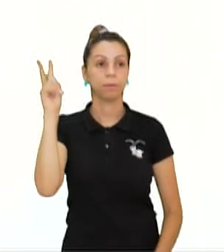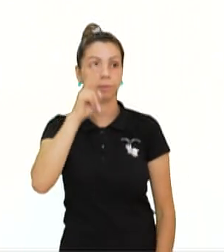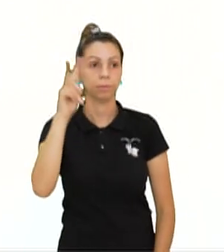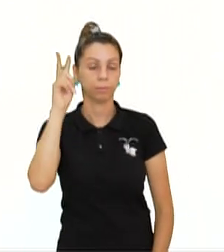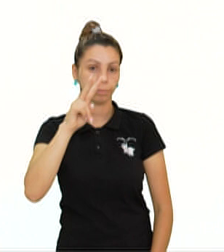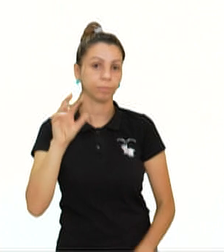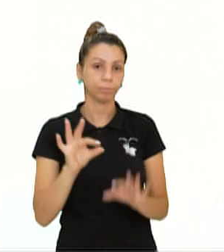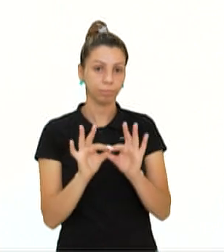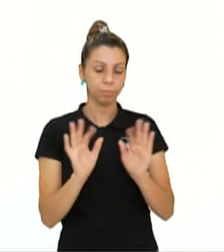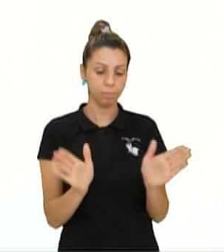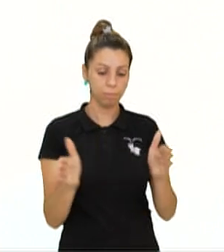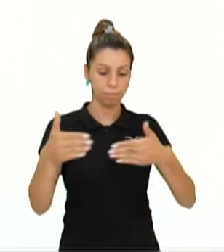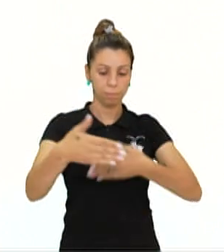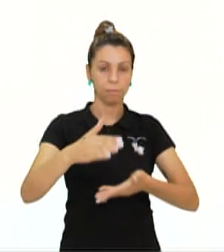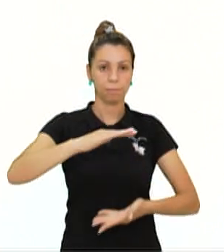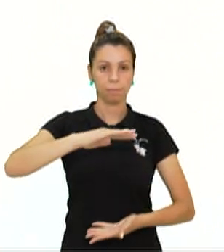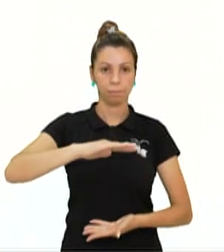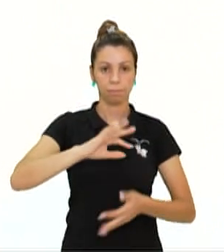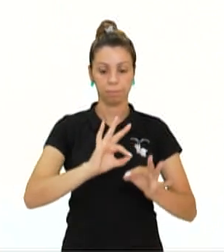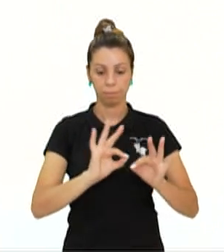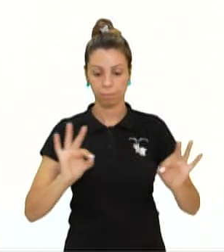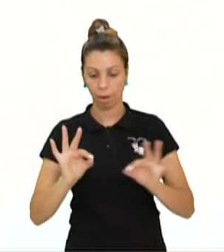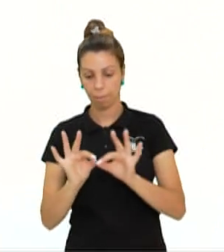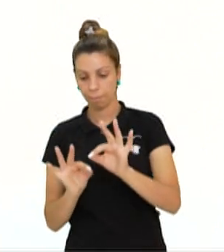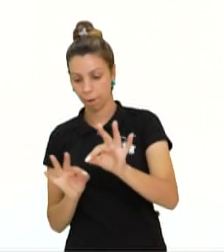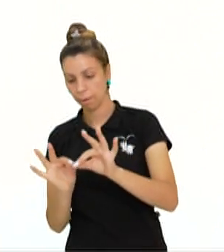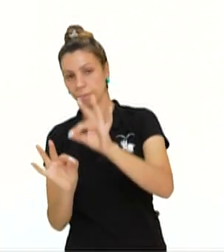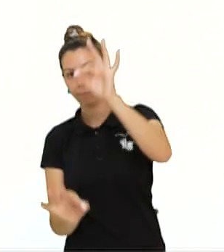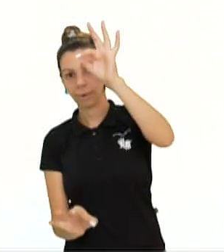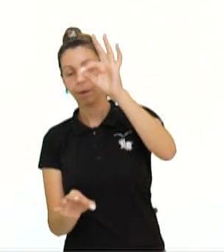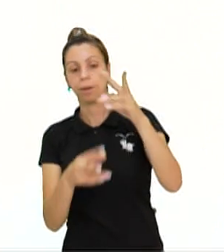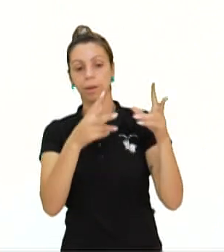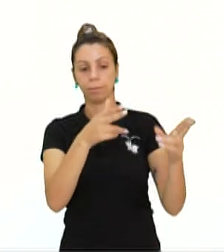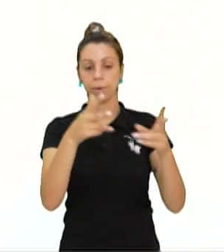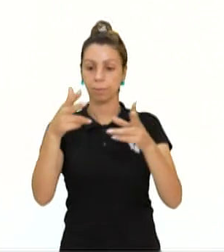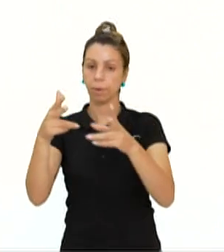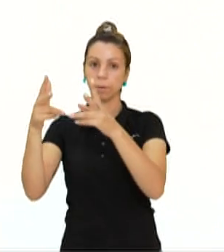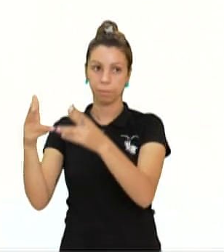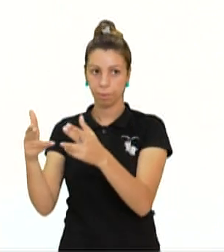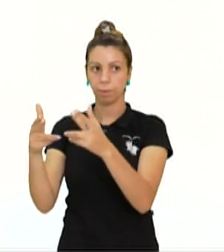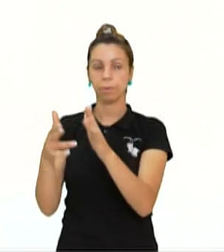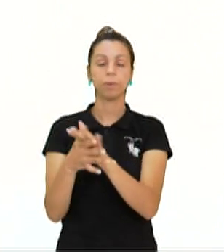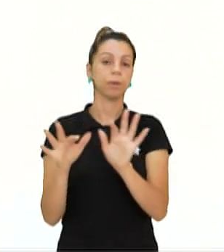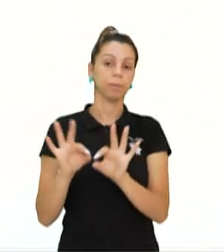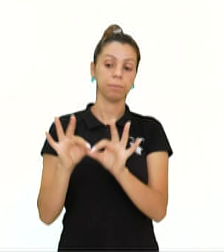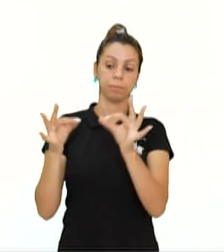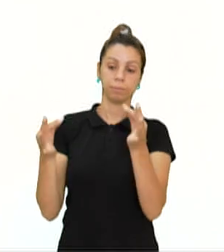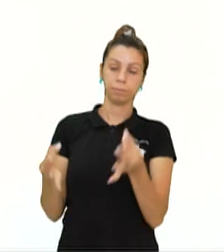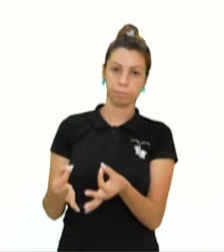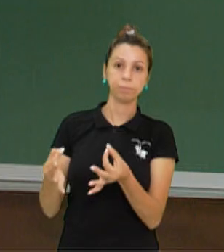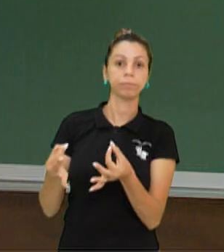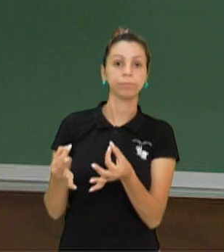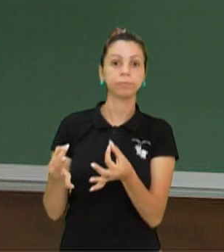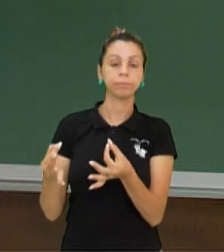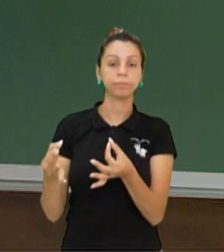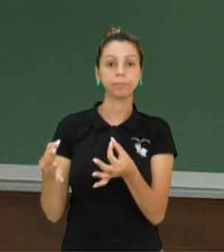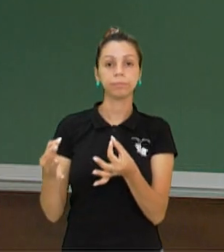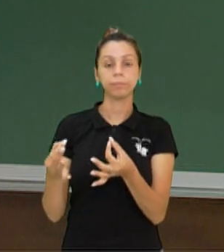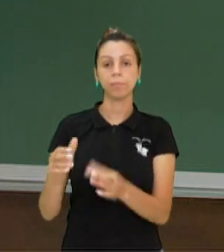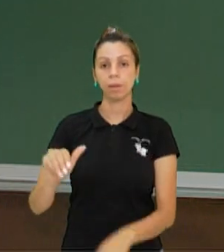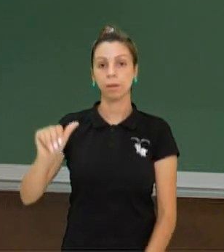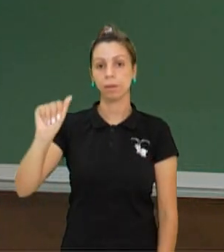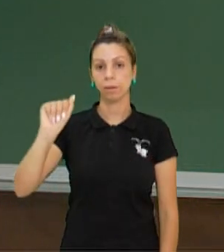de um cubo, né, com todas as arestas de mesma medida, nós conseguimos simplificar esse produto das 3